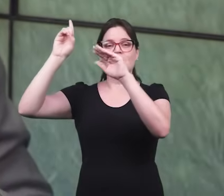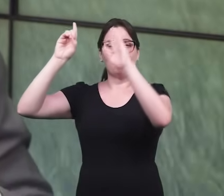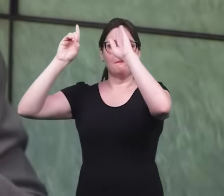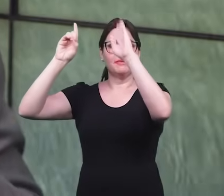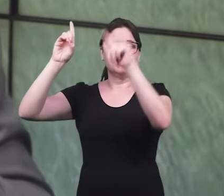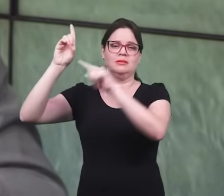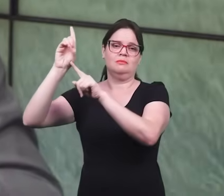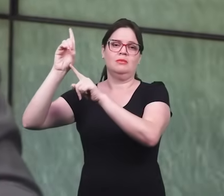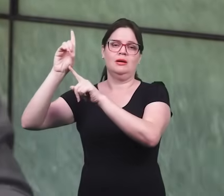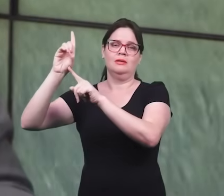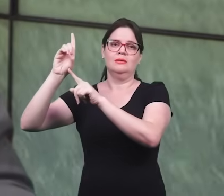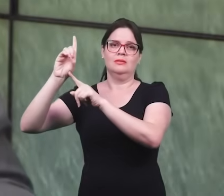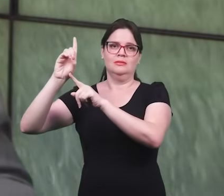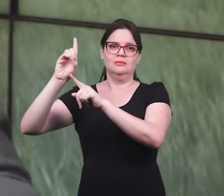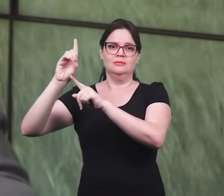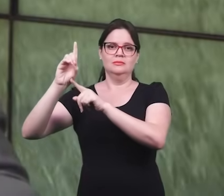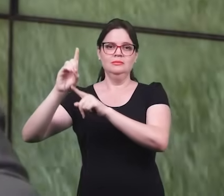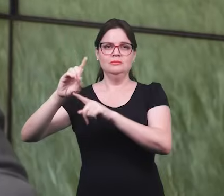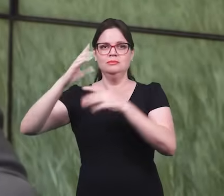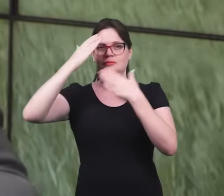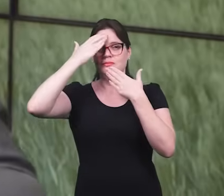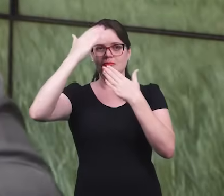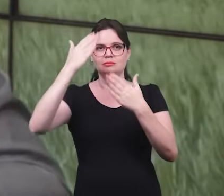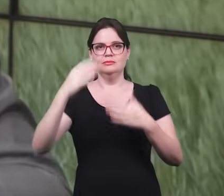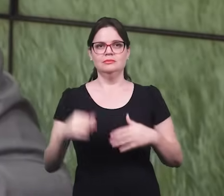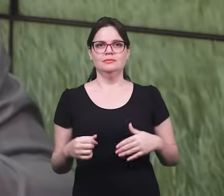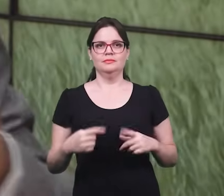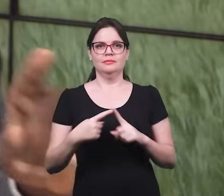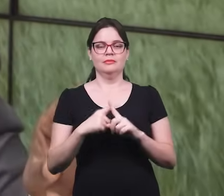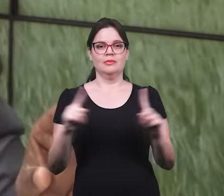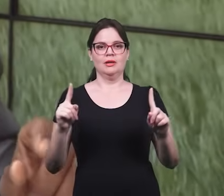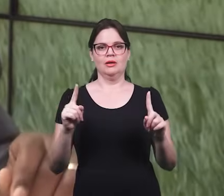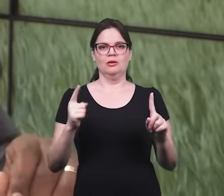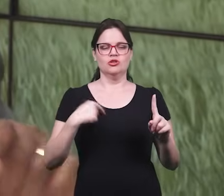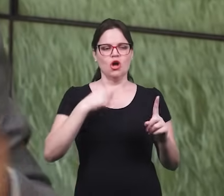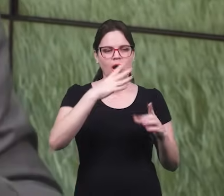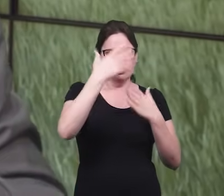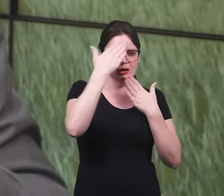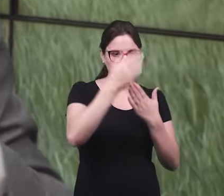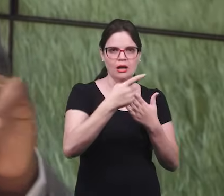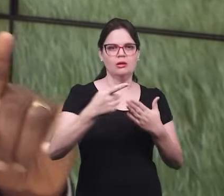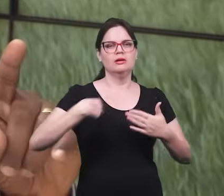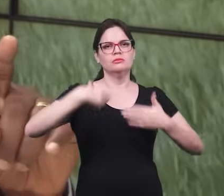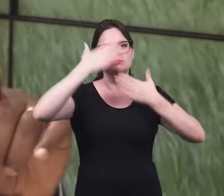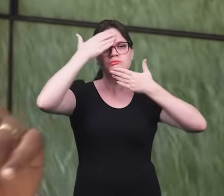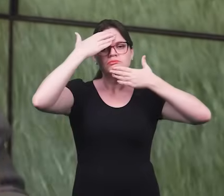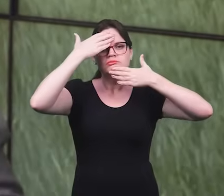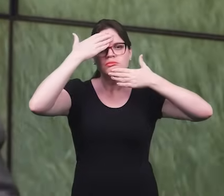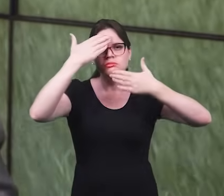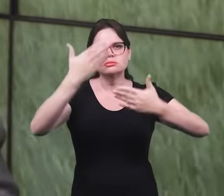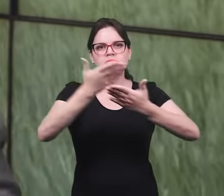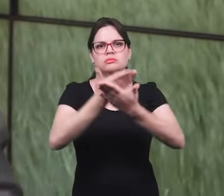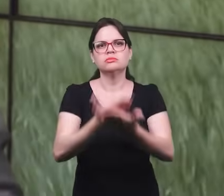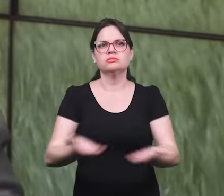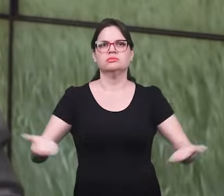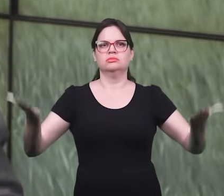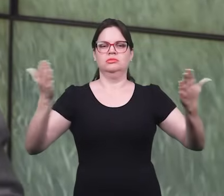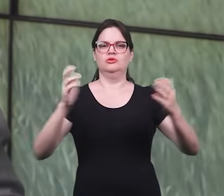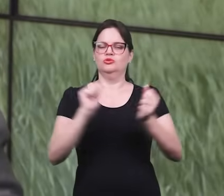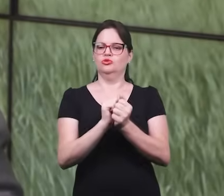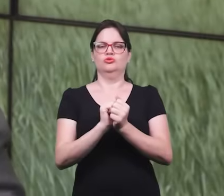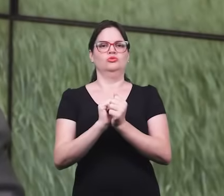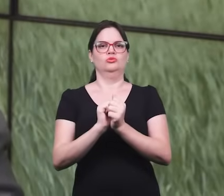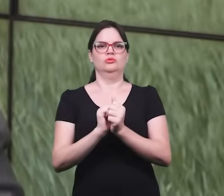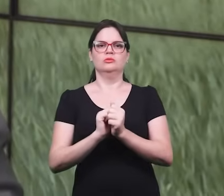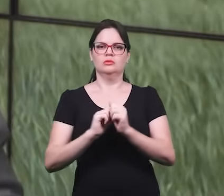amou e eu vou expressar na verdade agradecer ao irmão que tá do lado não eu vou expressar essa minha gratidão e esse amor meu a quem tá do meu lado